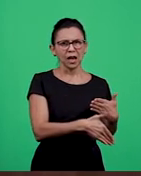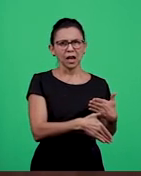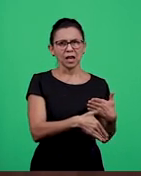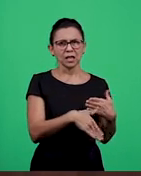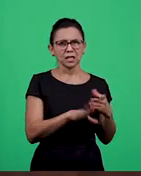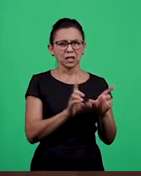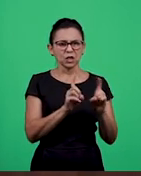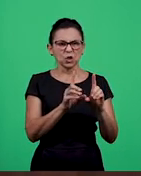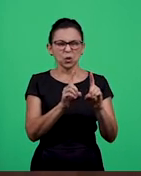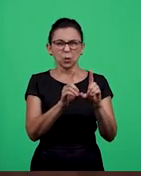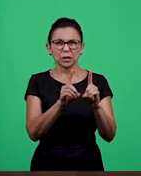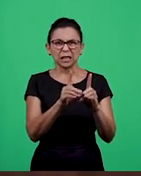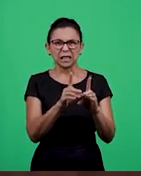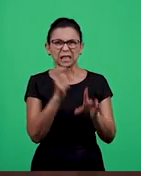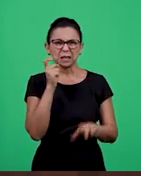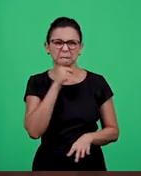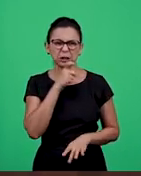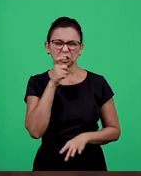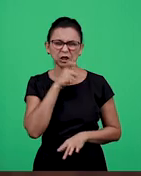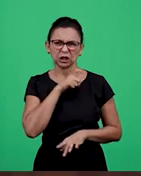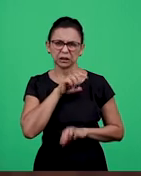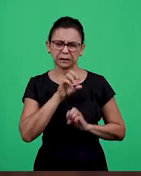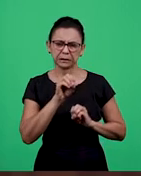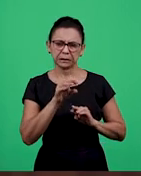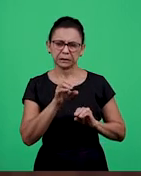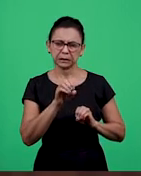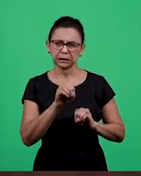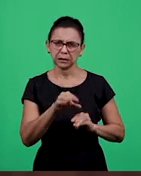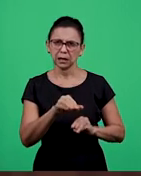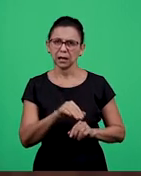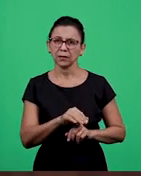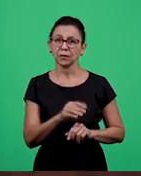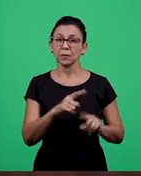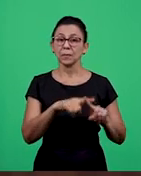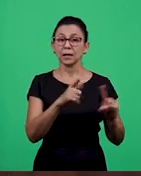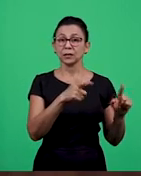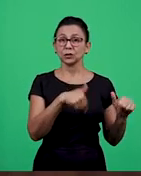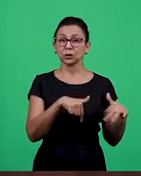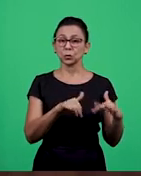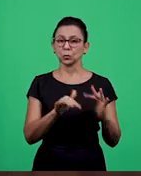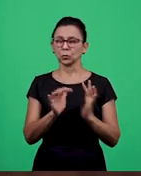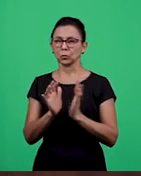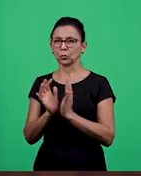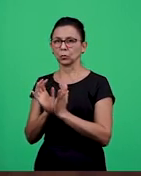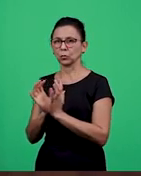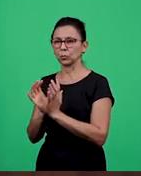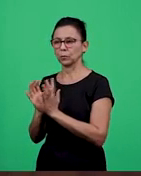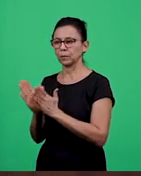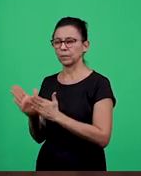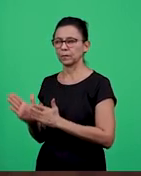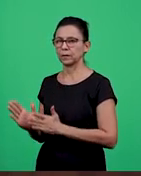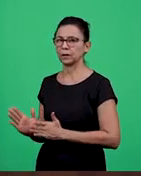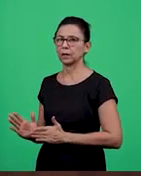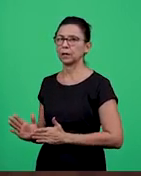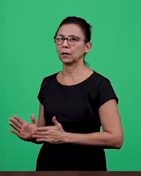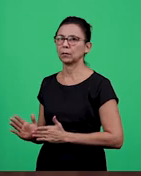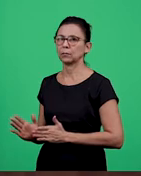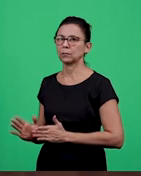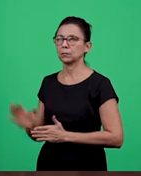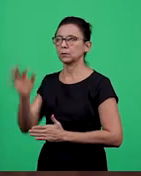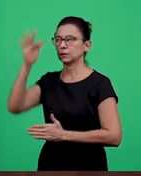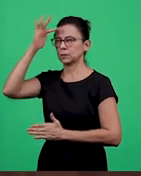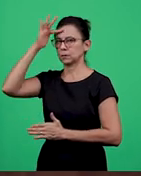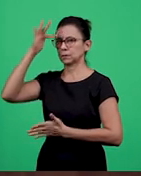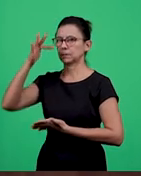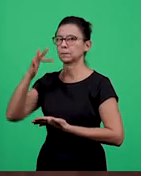doutrinas, mas havia também aqueles restantes que permaneceram fiéis